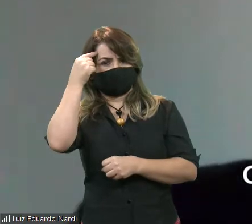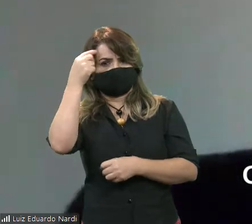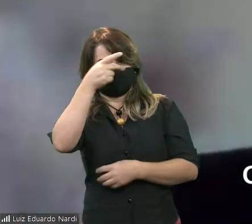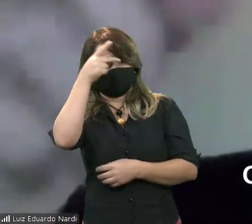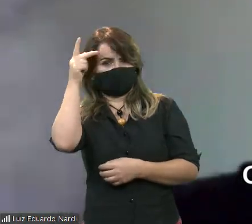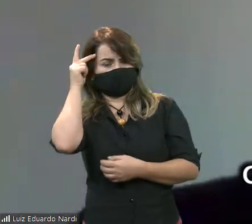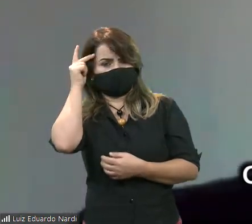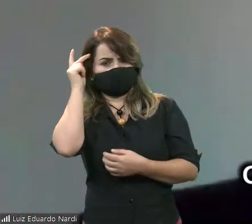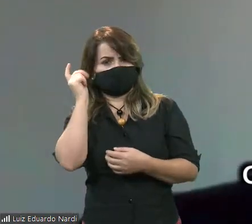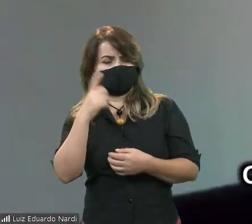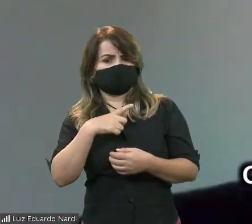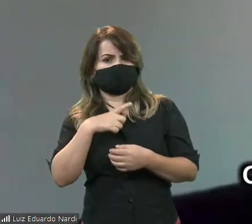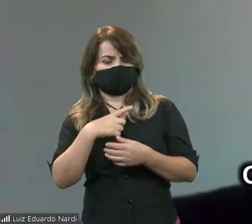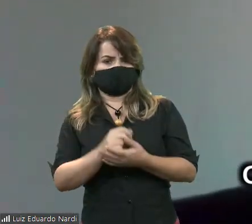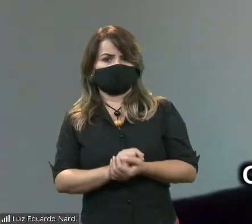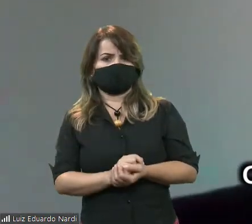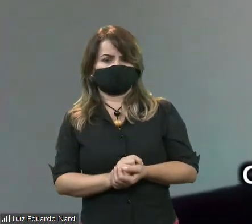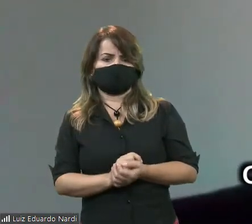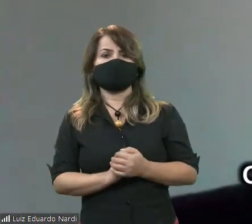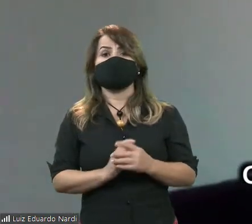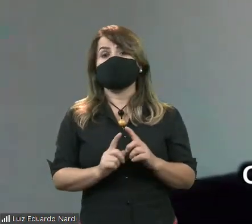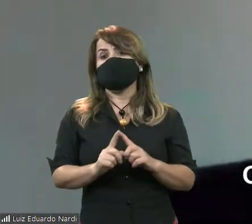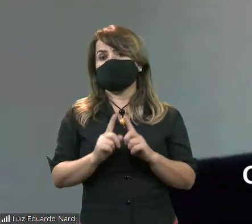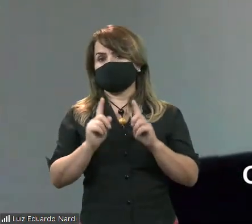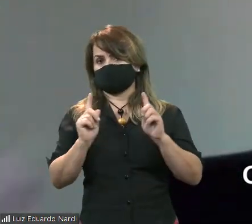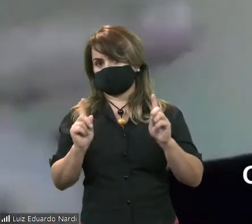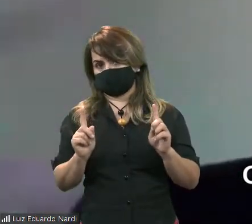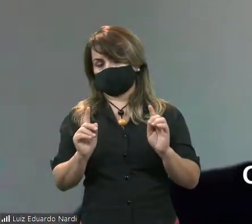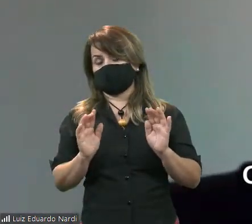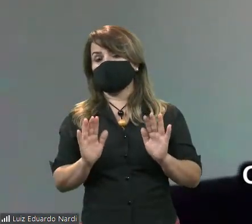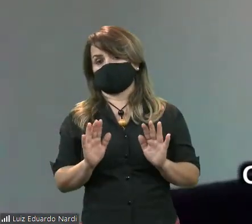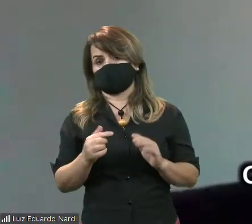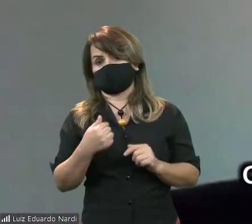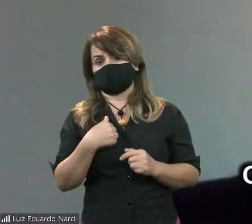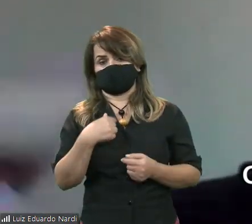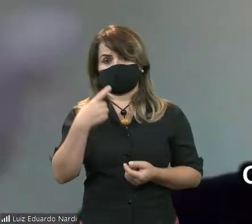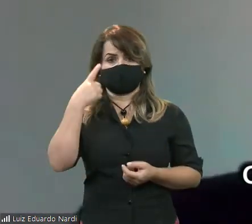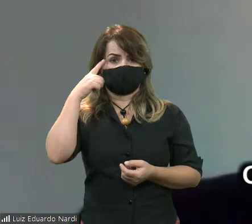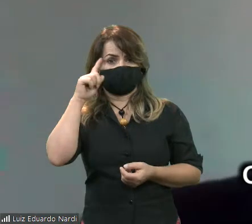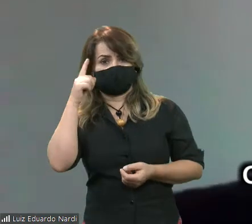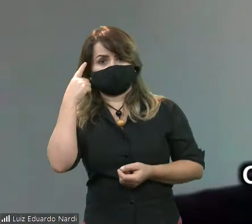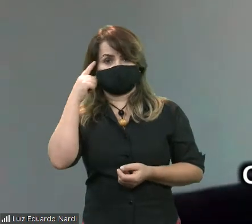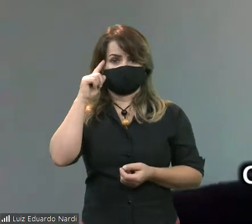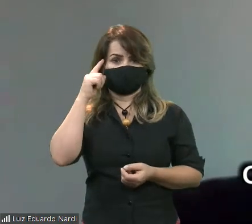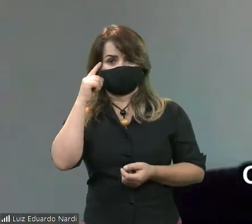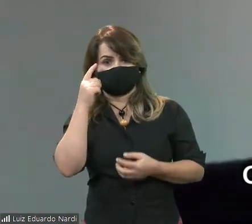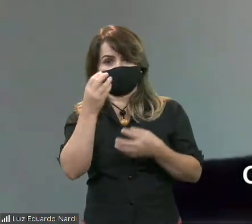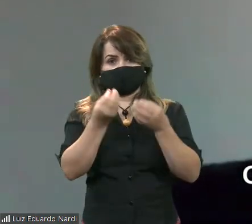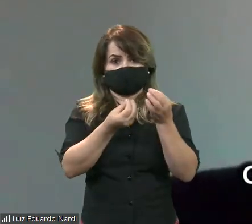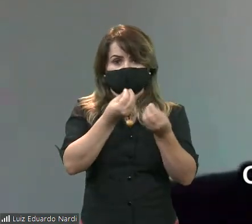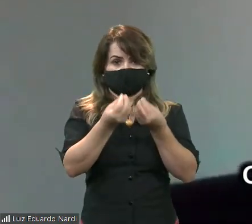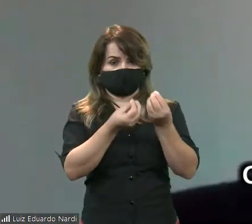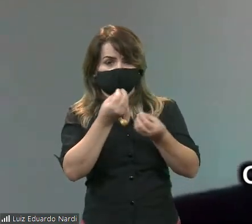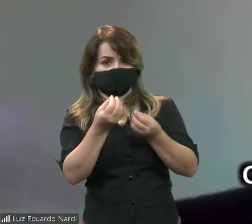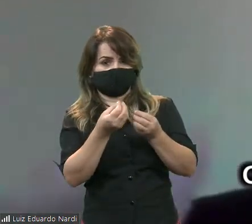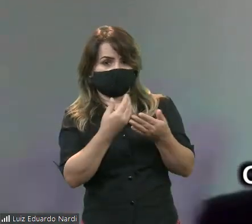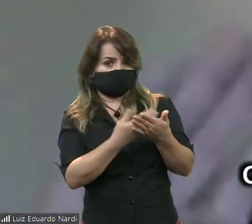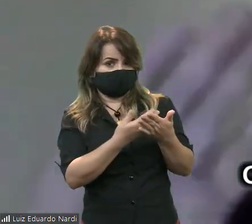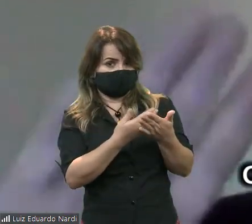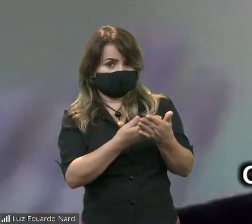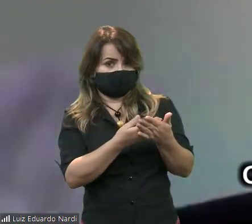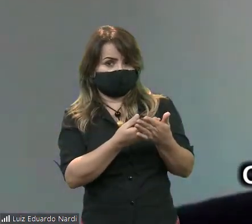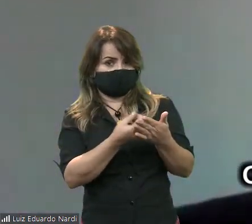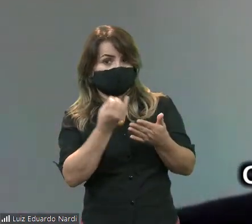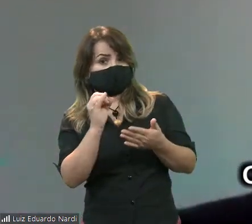eu tenho sérias dúvidas sobre como foi estudado, se algum vereador acompanhou